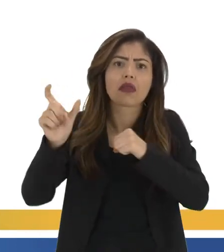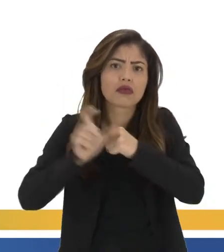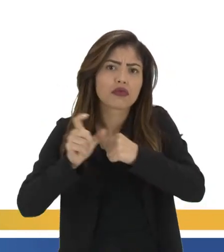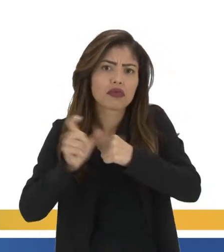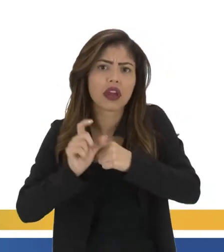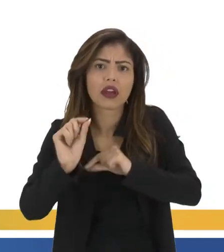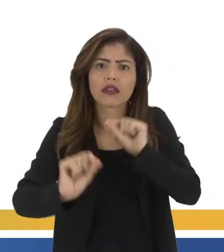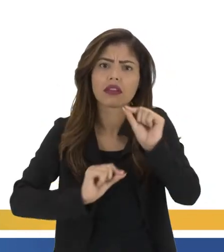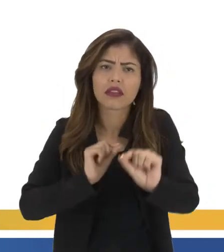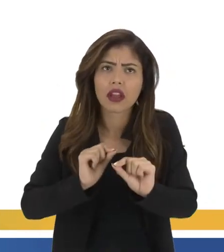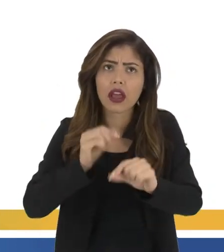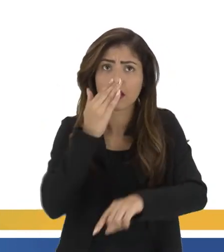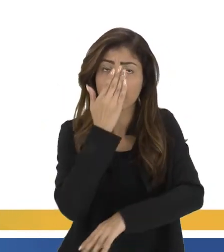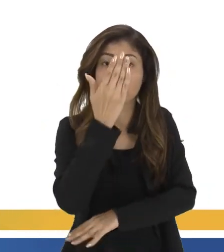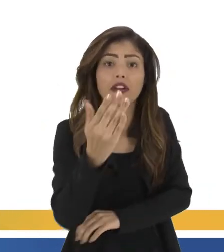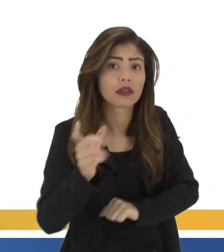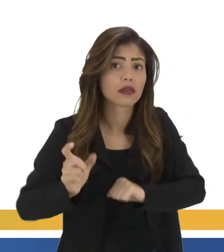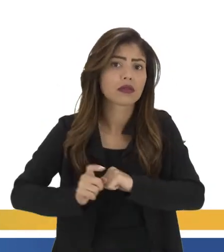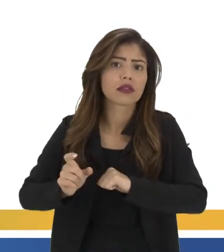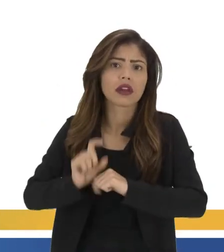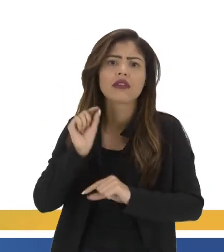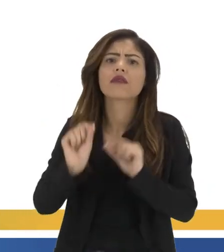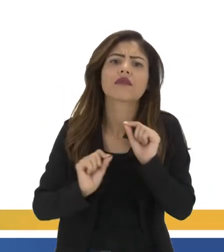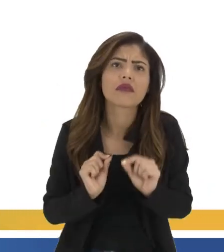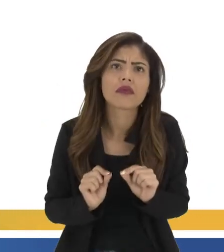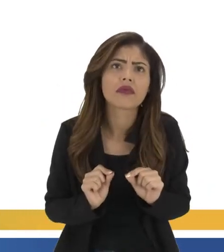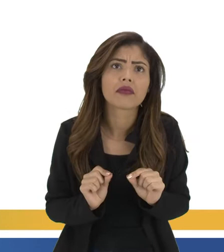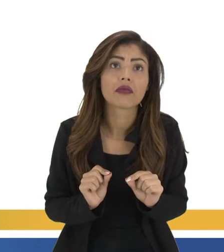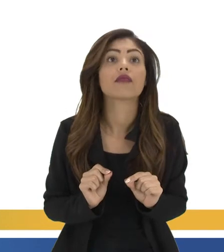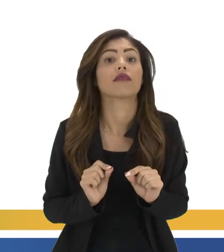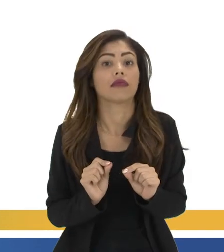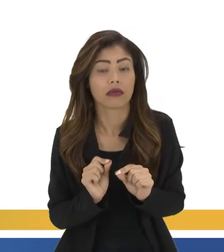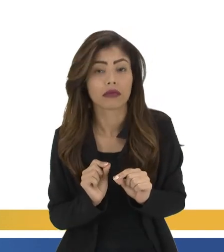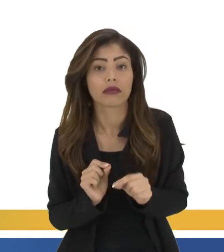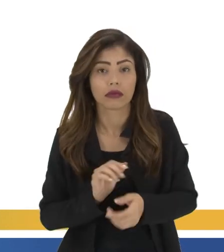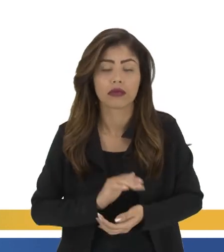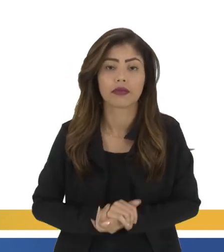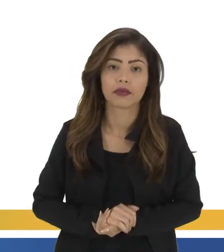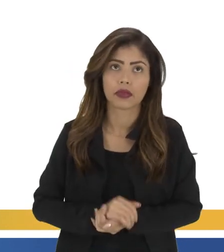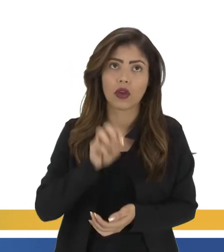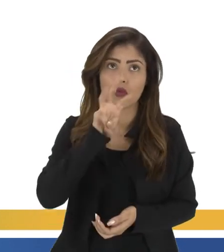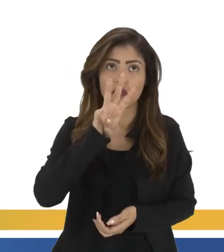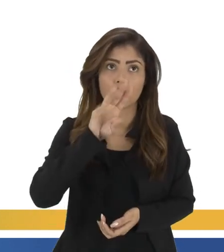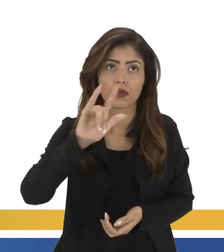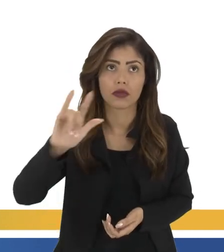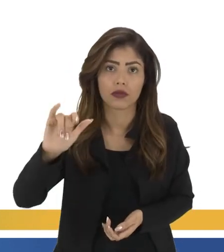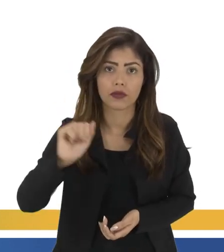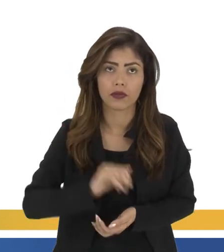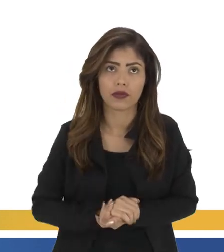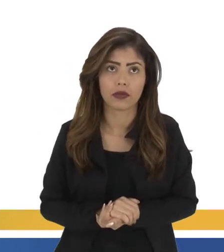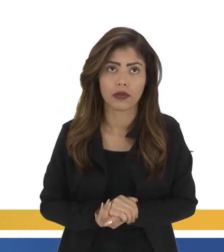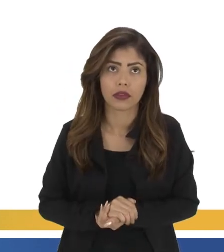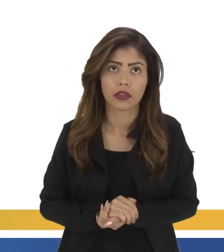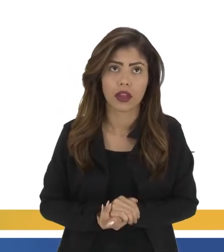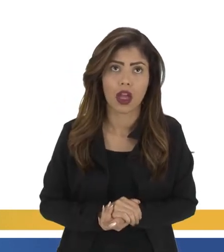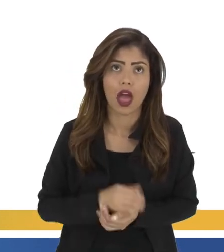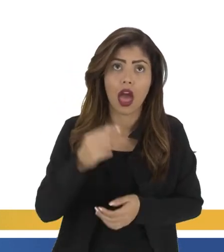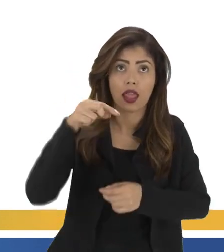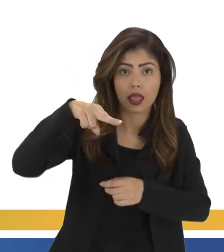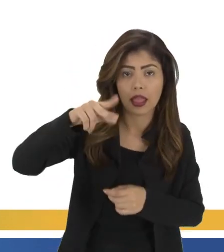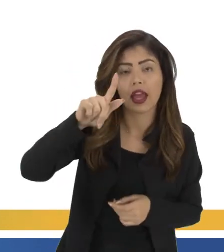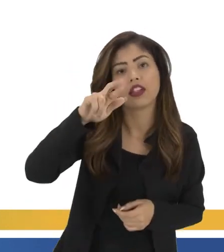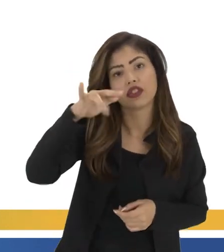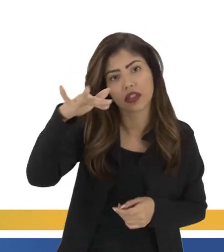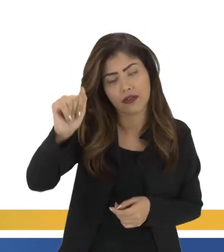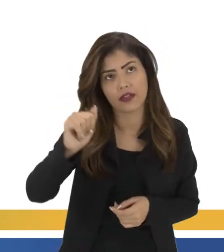O que que está na frente do sujeito? O verbo auxiliar de futuro, que é o will. Forma negativa, you will